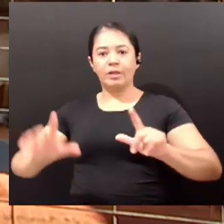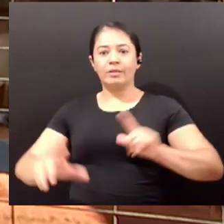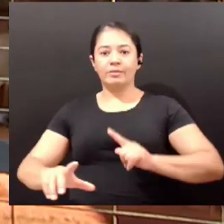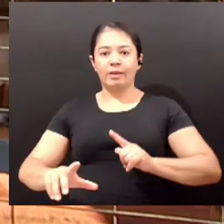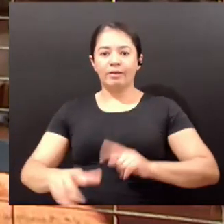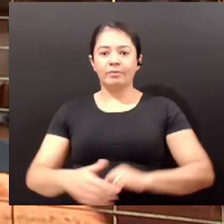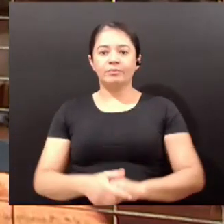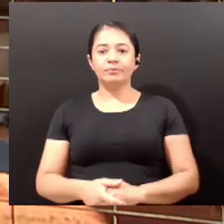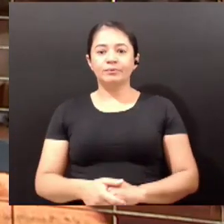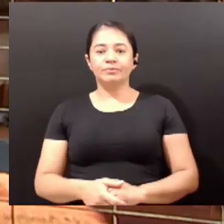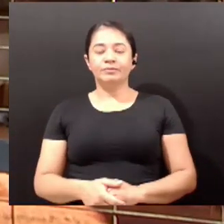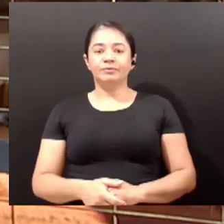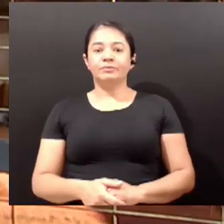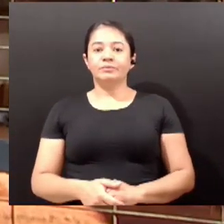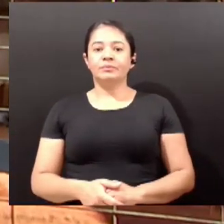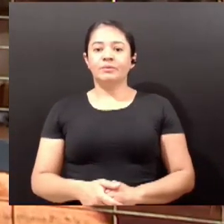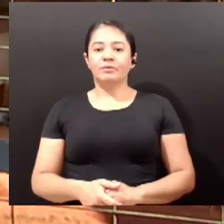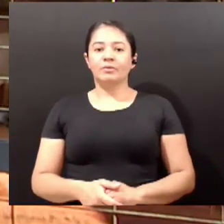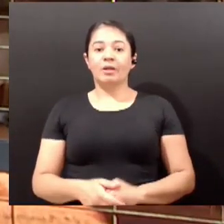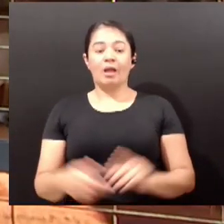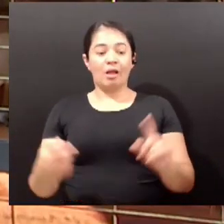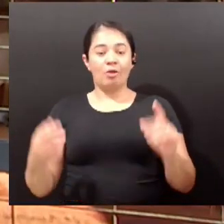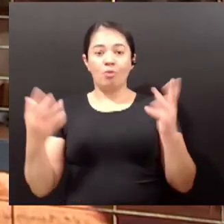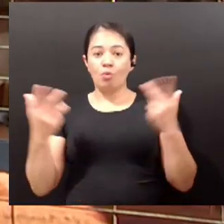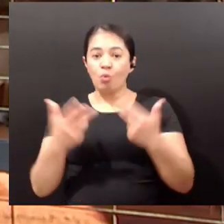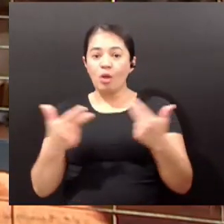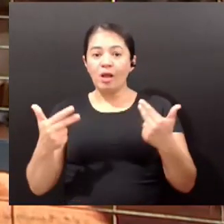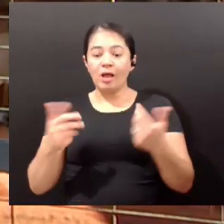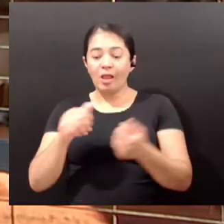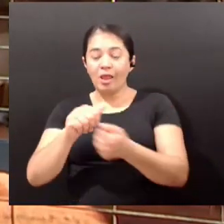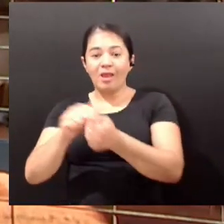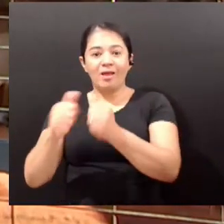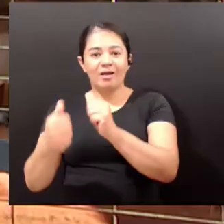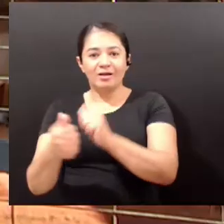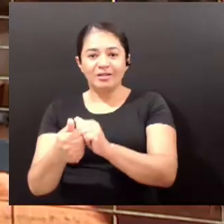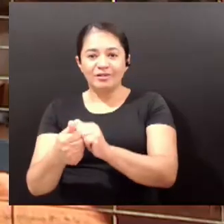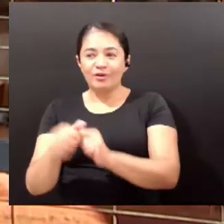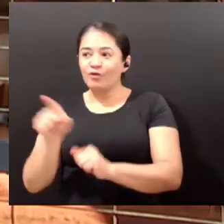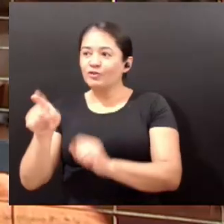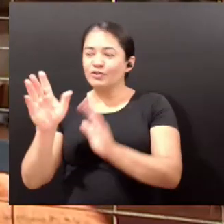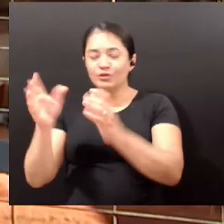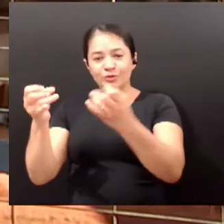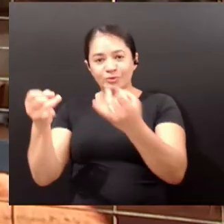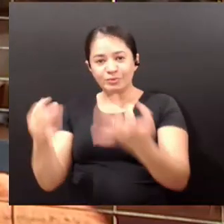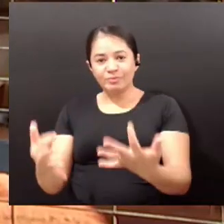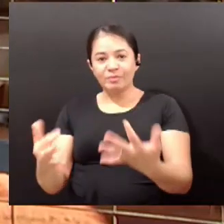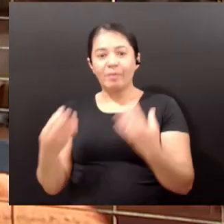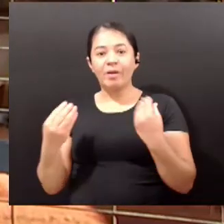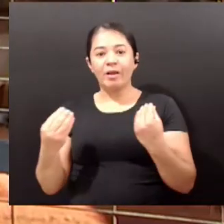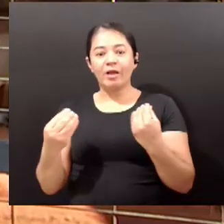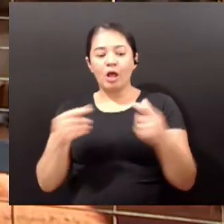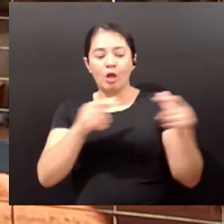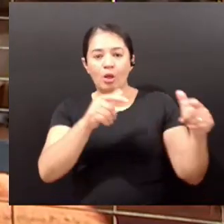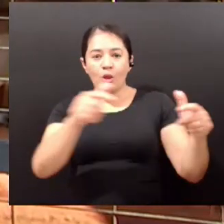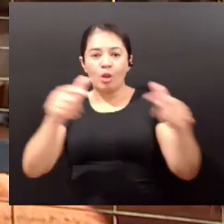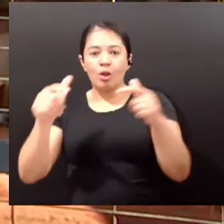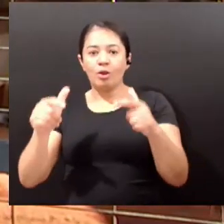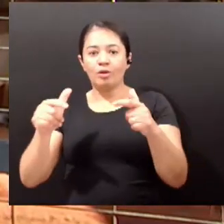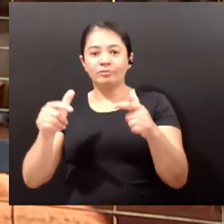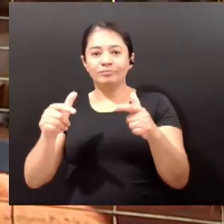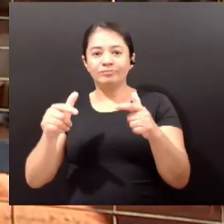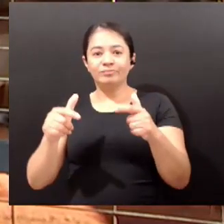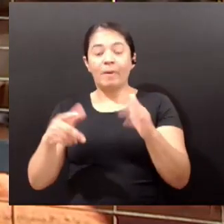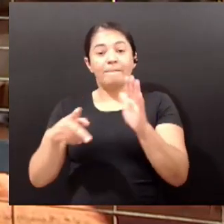dela, ela é um animal extremamente adaptável, como você falou, para ambiente antropofizado,